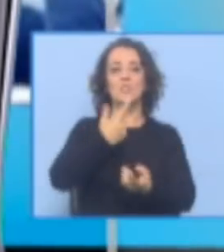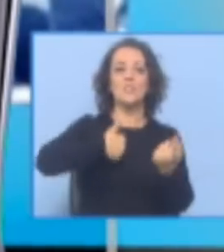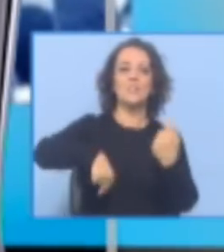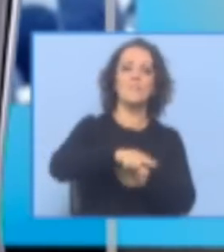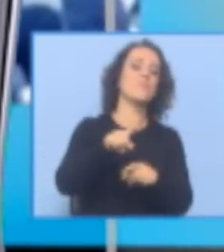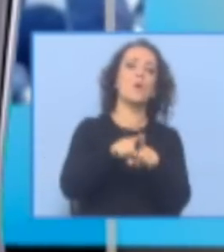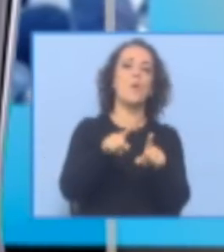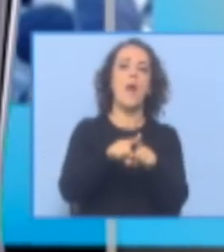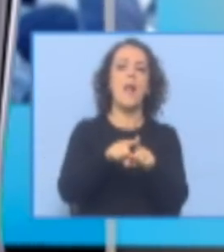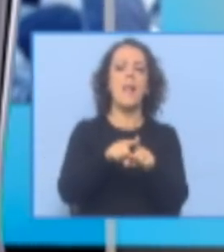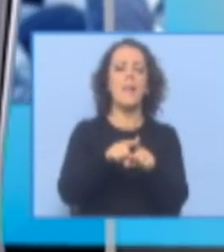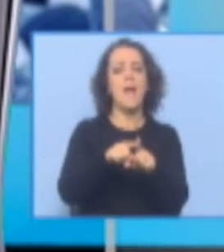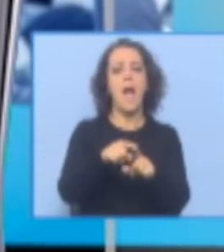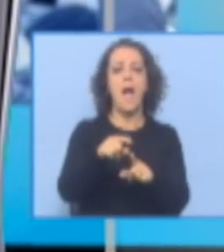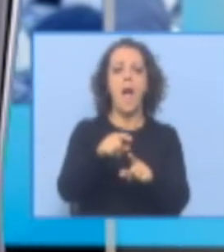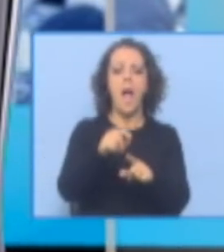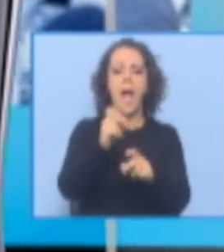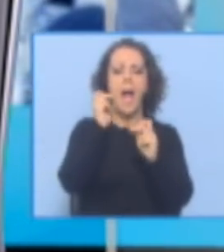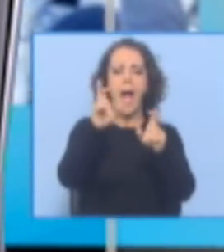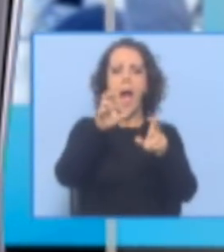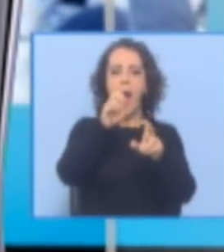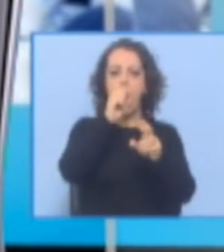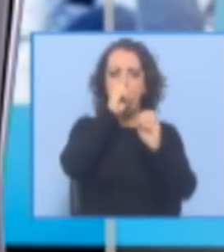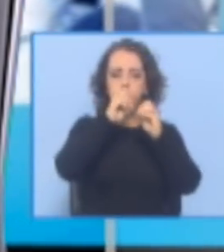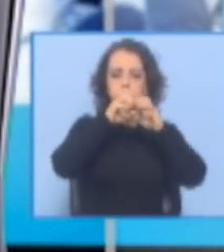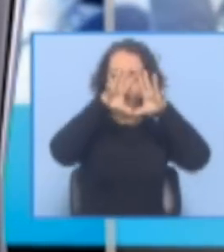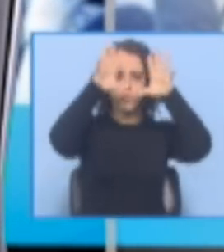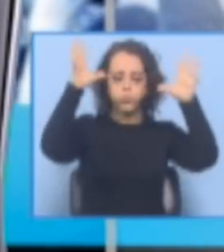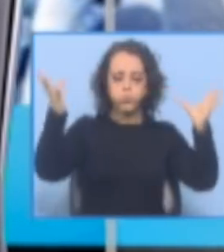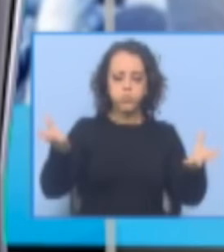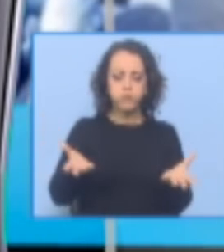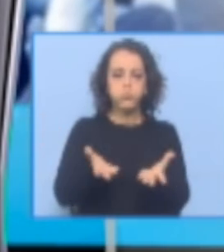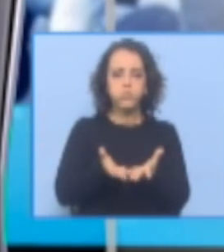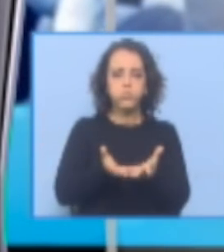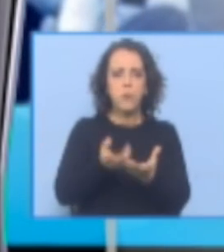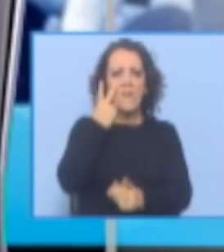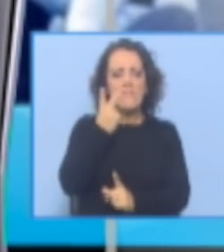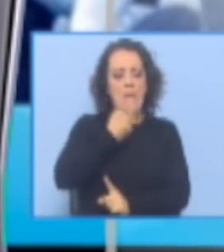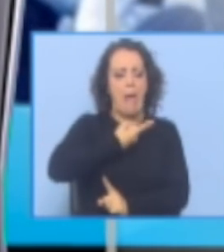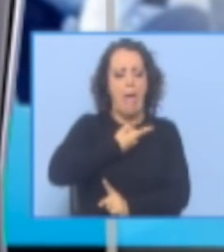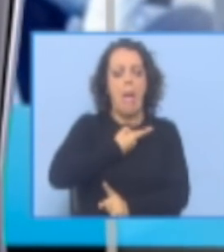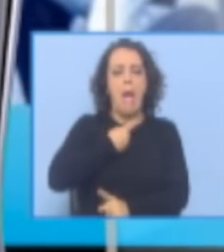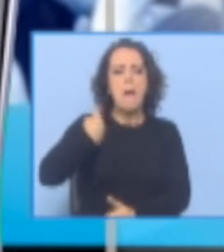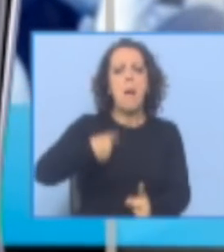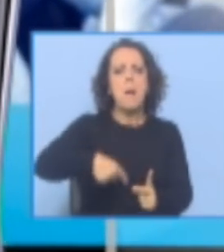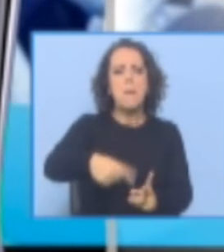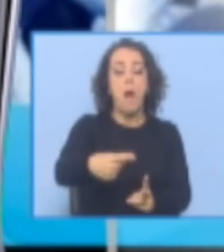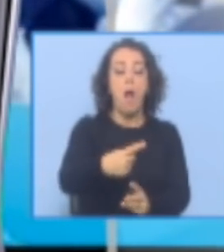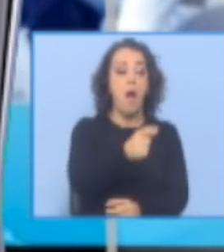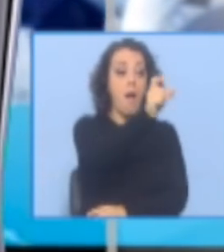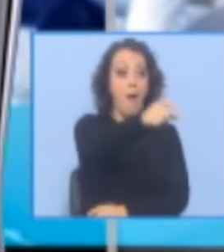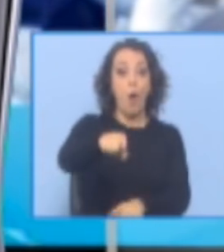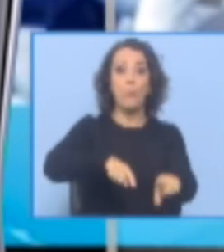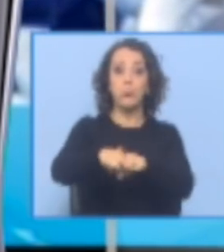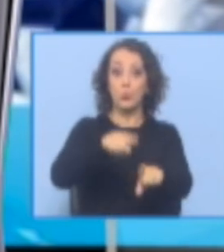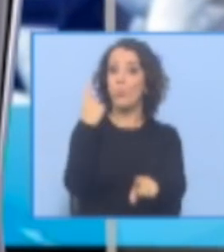numa bolha e não nos vamos dando conta, e os políticos não se vão dando conta, vivem na sua bolha, não